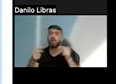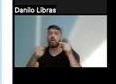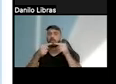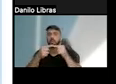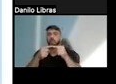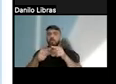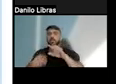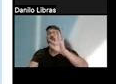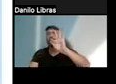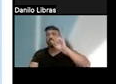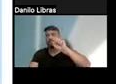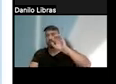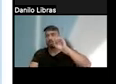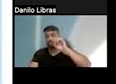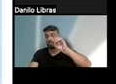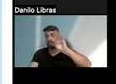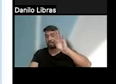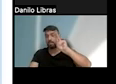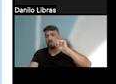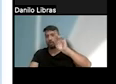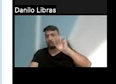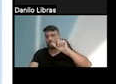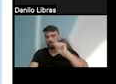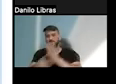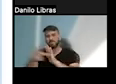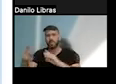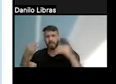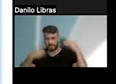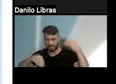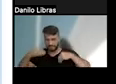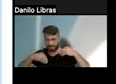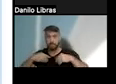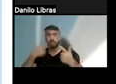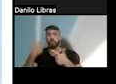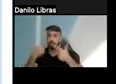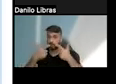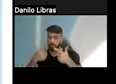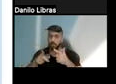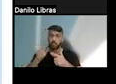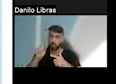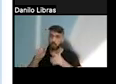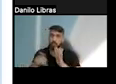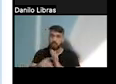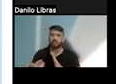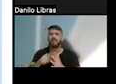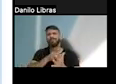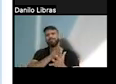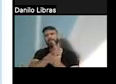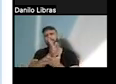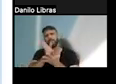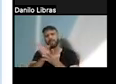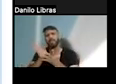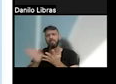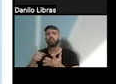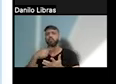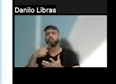com a fisiopatologia da depressão. Obviamente, também, a partir desse trabalho, surgiram, né, várias outras perguntas